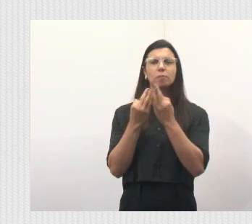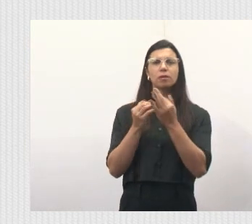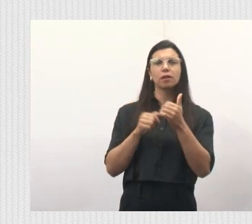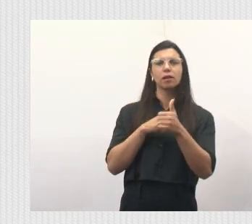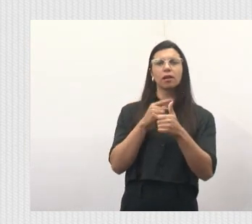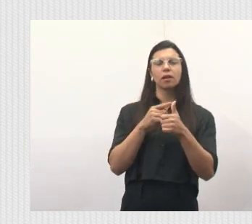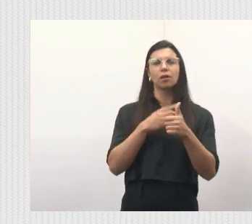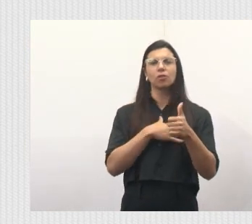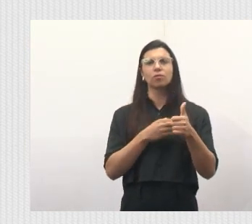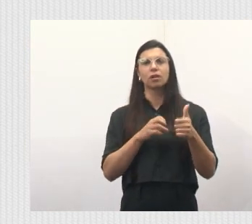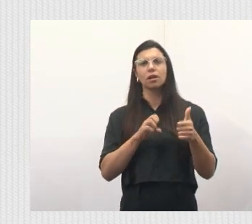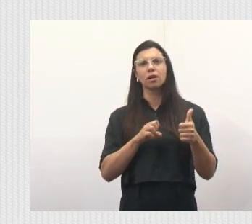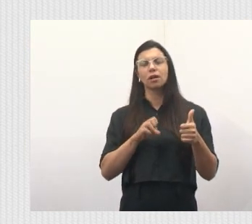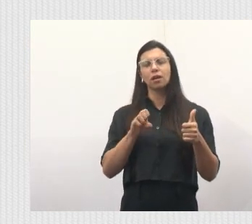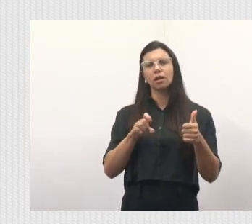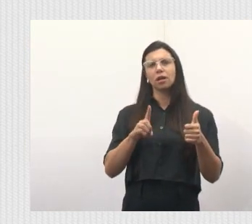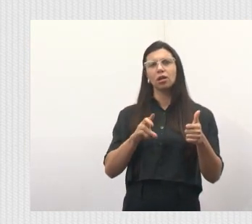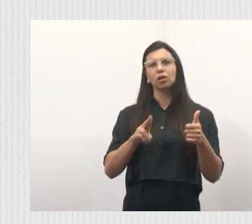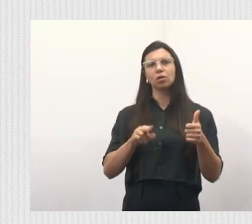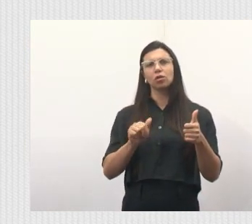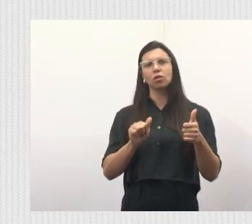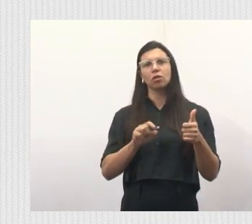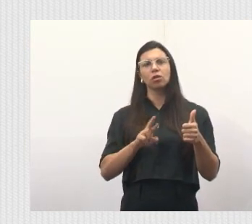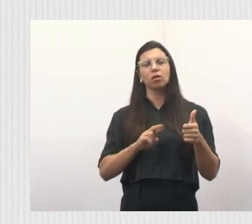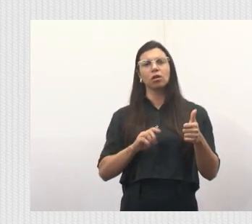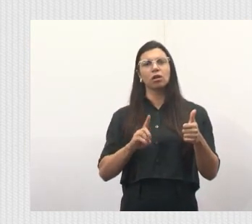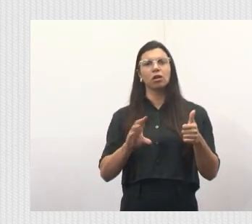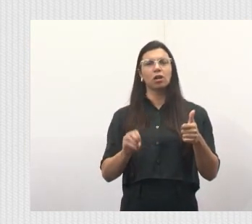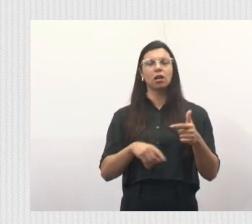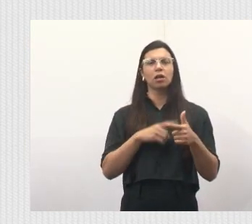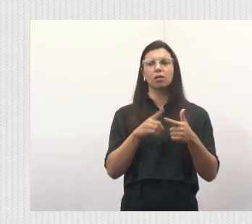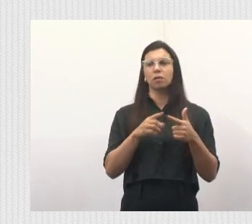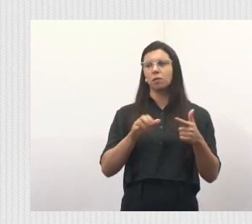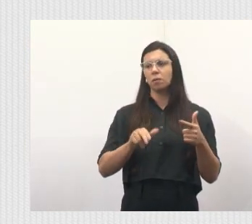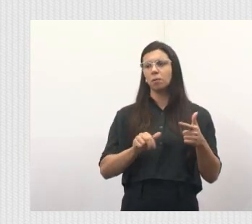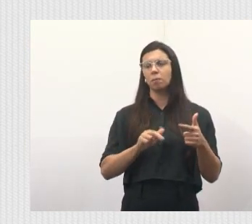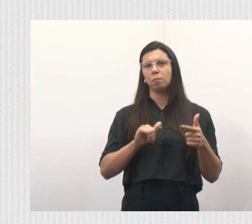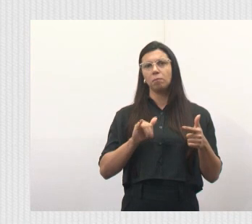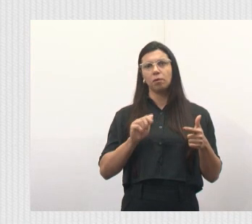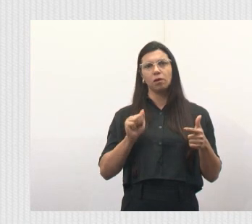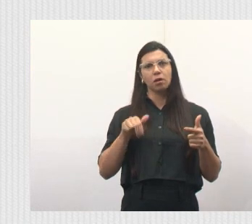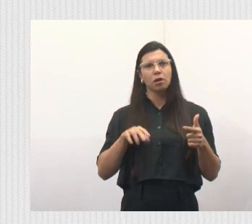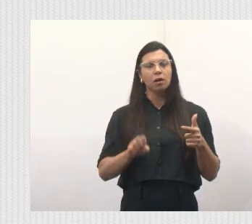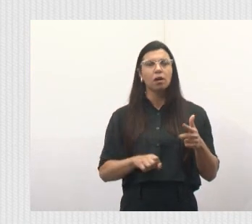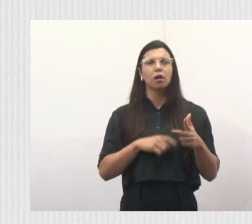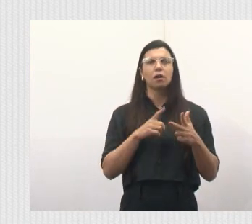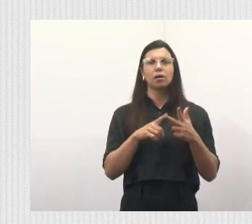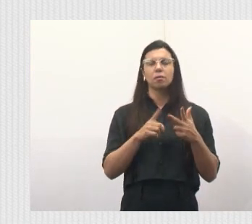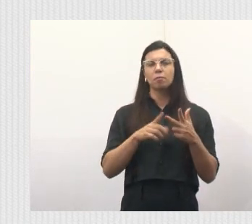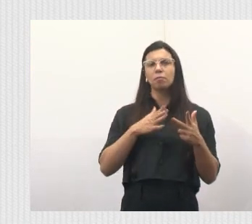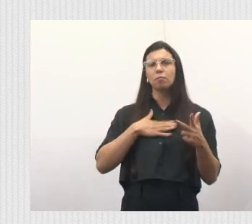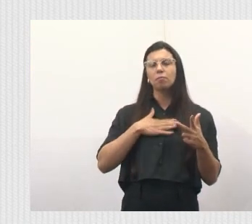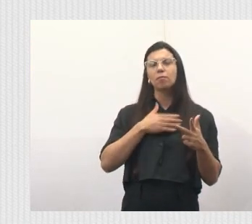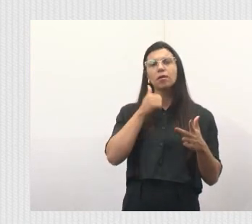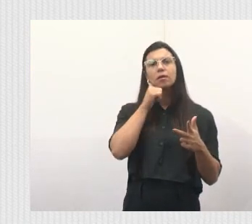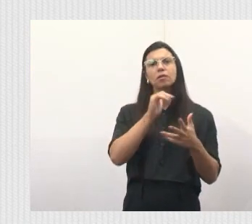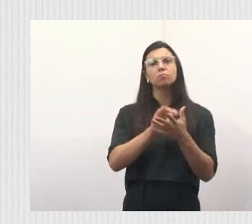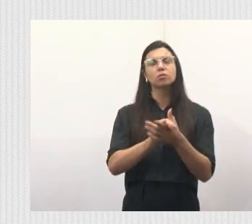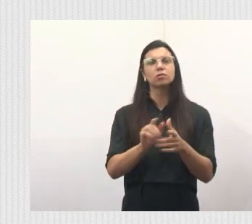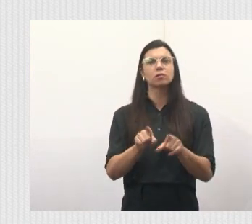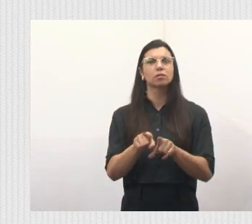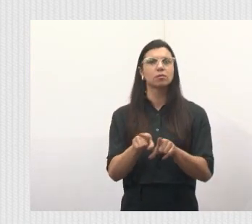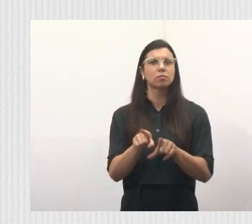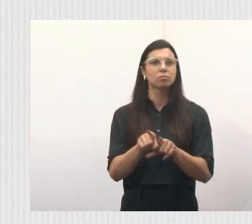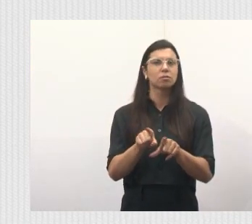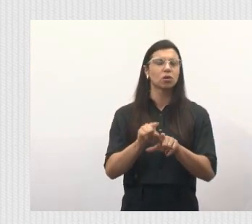filha Mariana, minha esposa Francine. Né, tivemos um domingo bem, bem bacana, em família, a qual estendo aqui